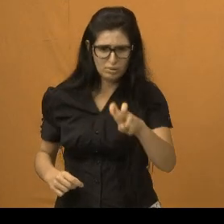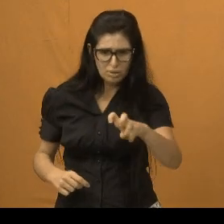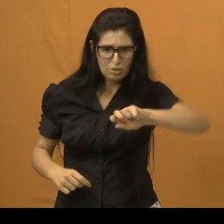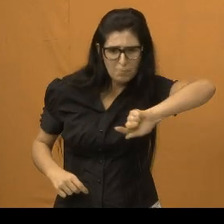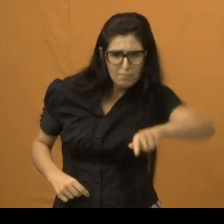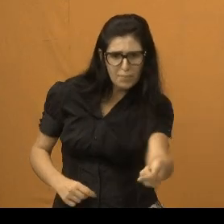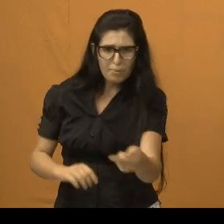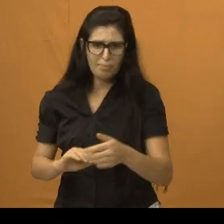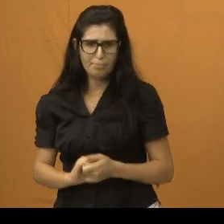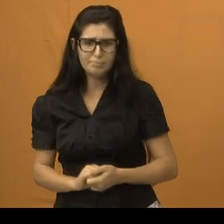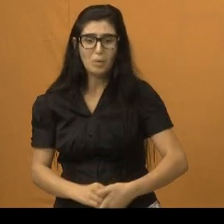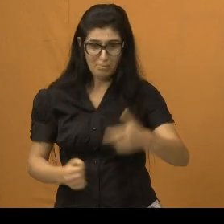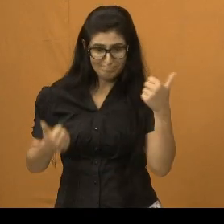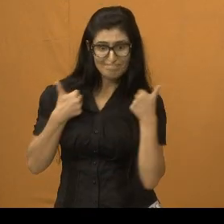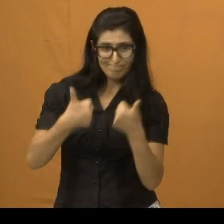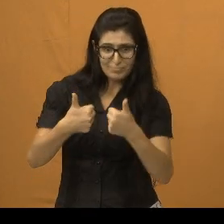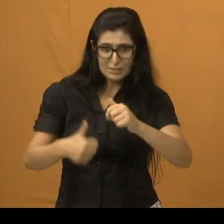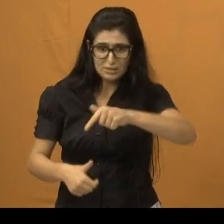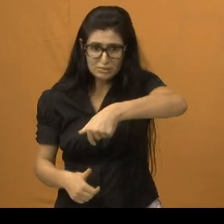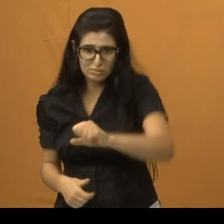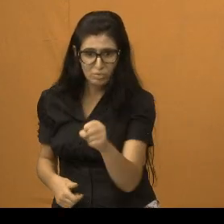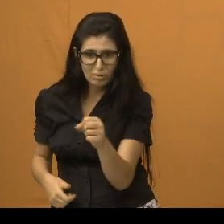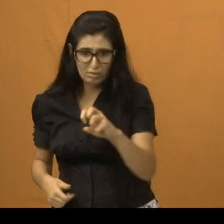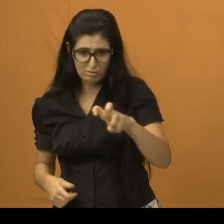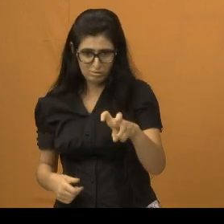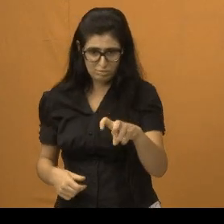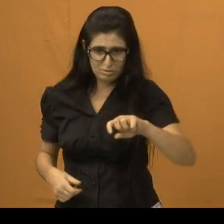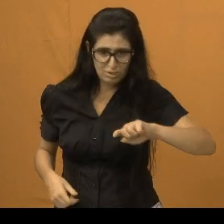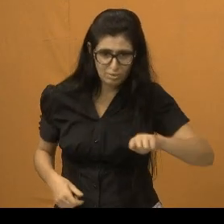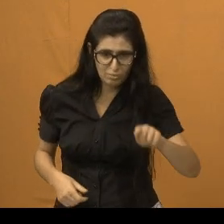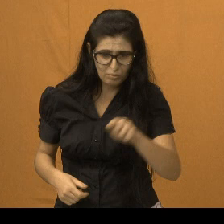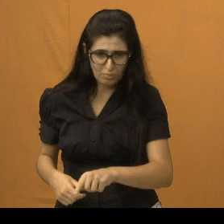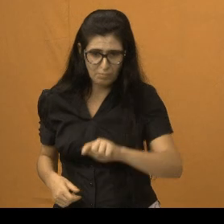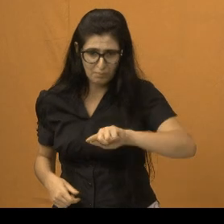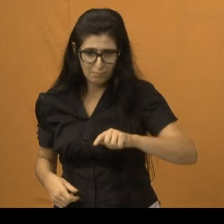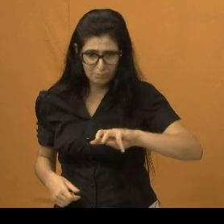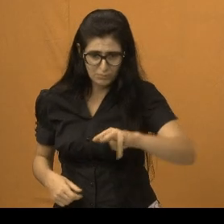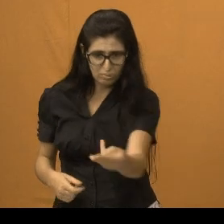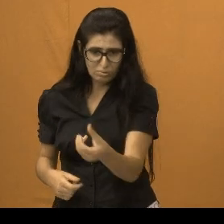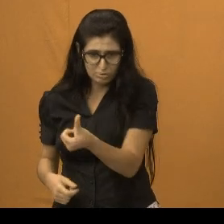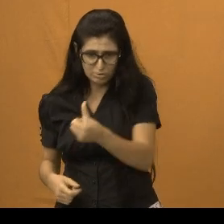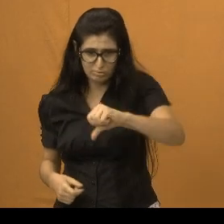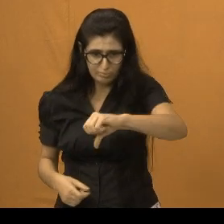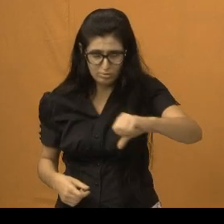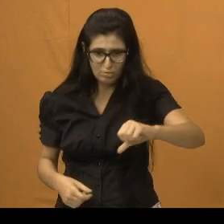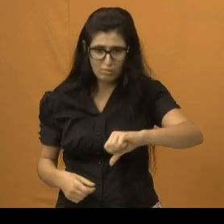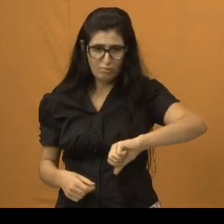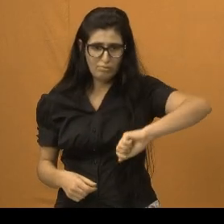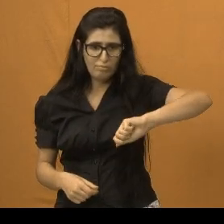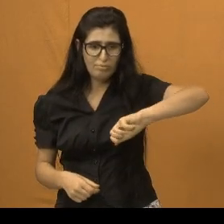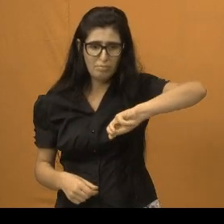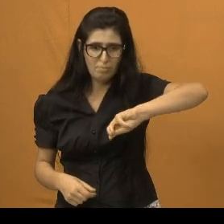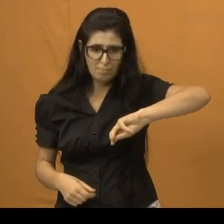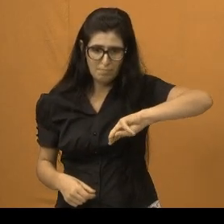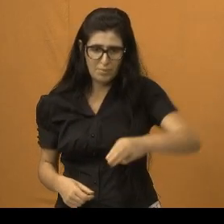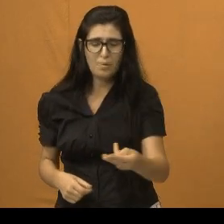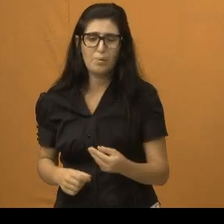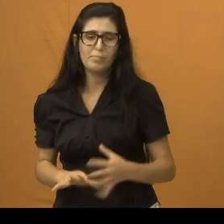785.699.000. Nesta mesma meta, em 2017, a receita total estava a previsão